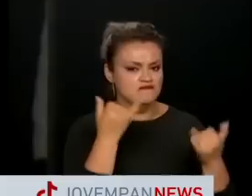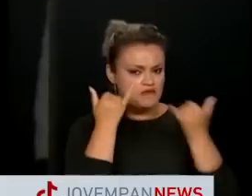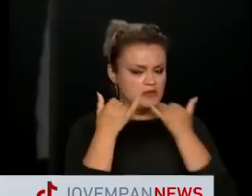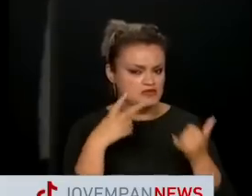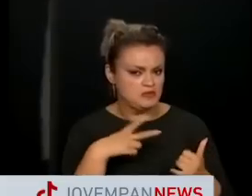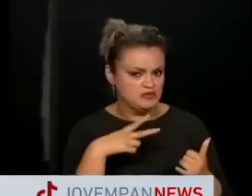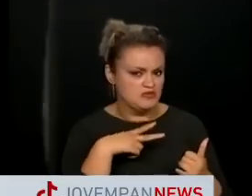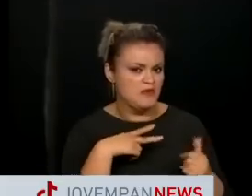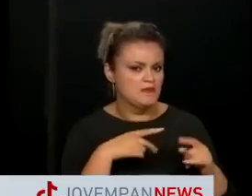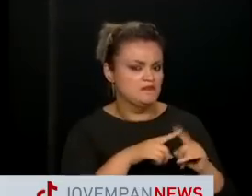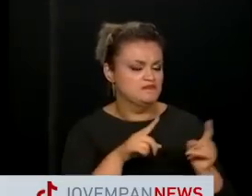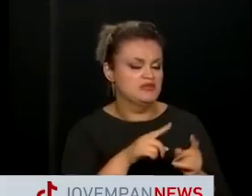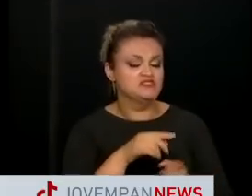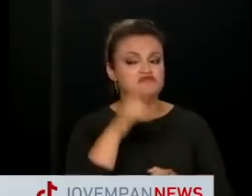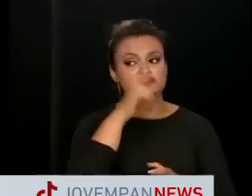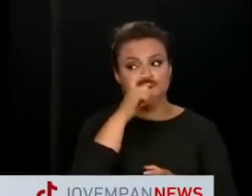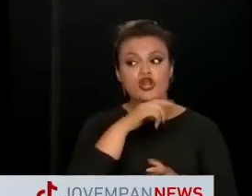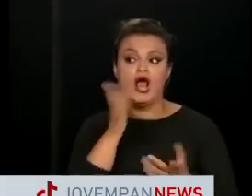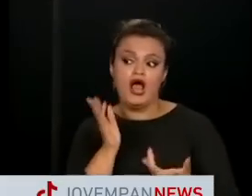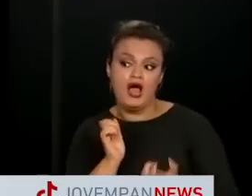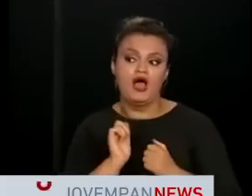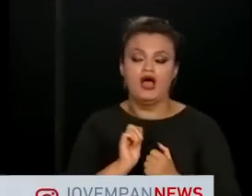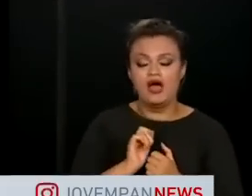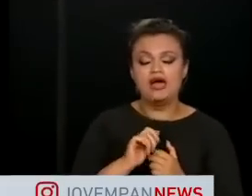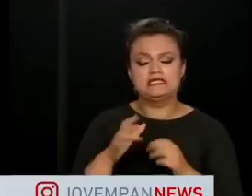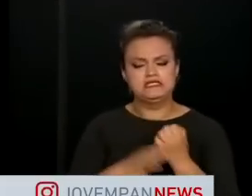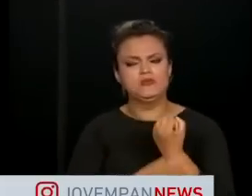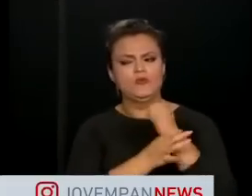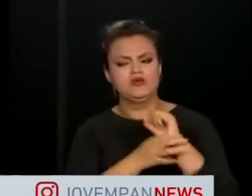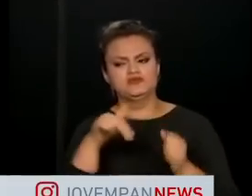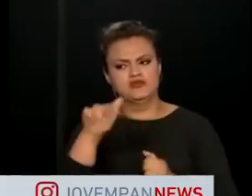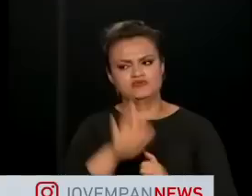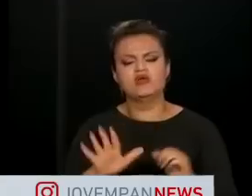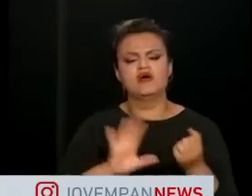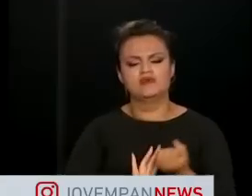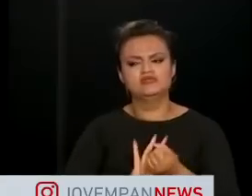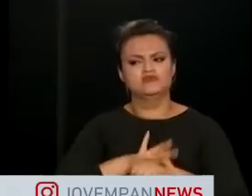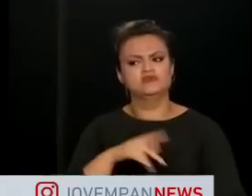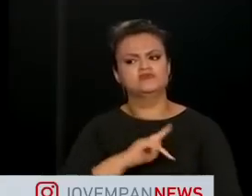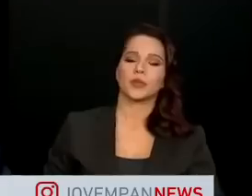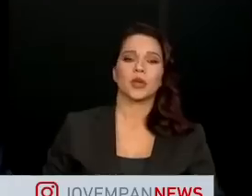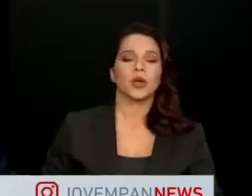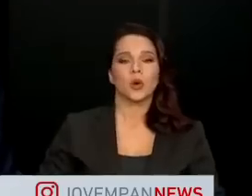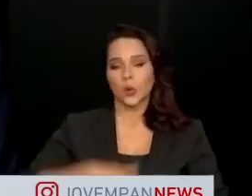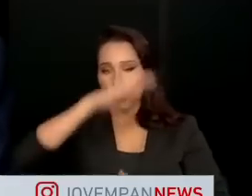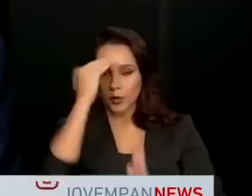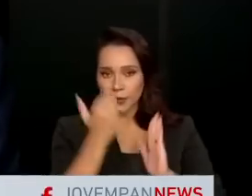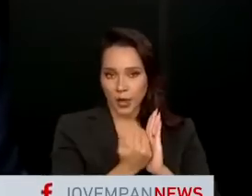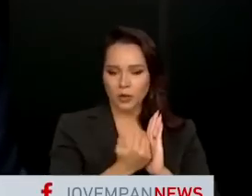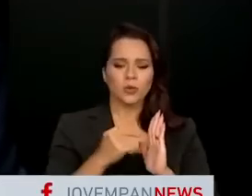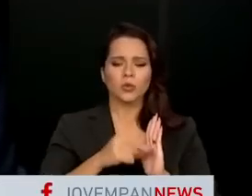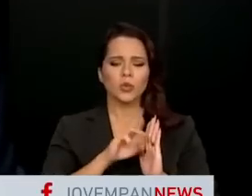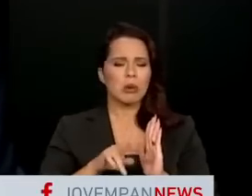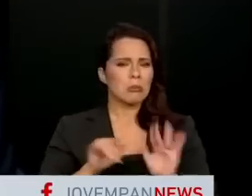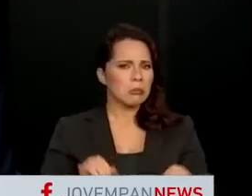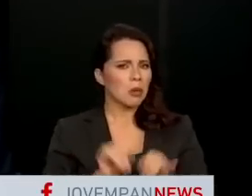pessoais ou sob o falso pretexto de proteção da segurança nacional e da segurança do presidente da República. Vinícius